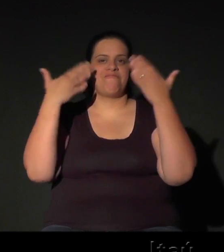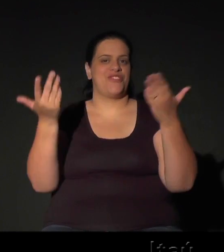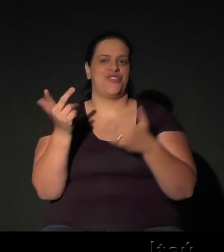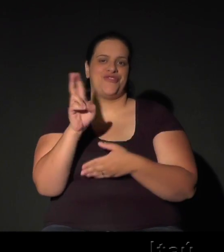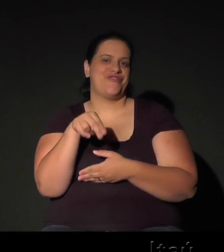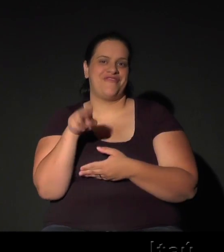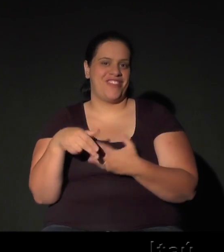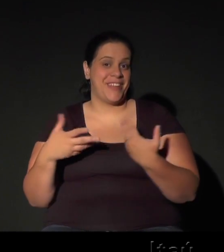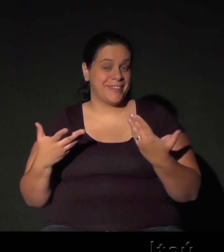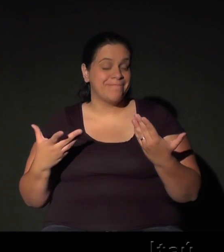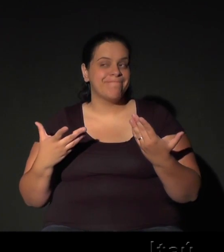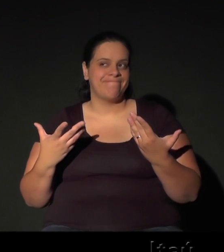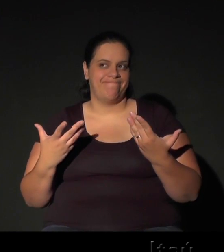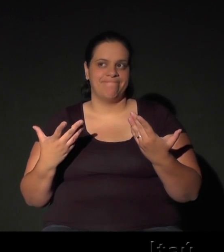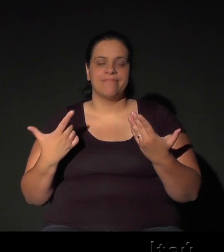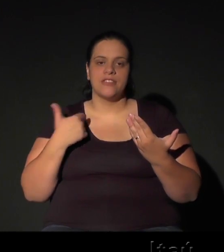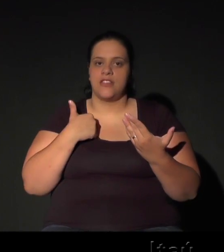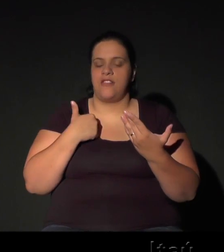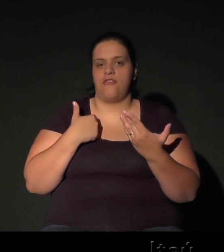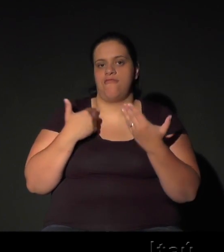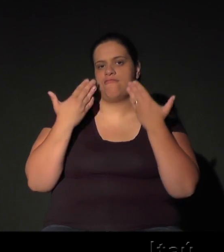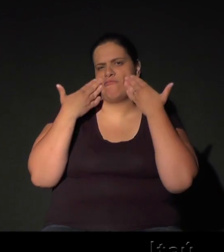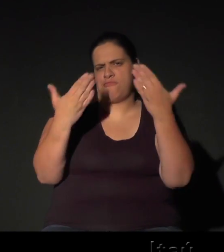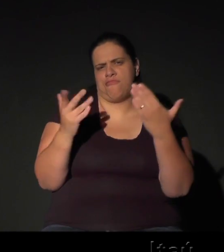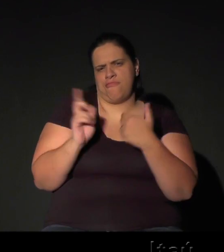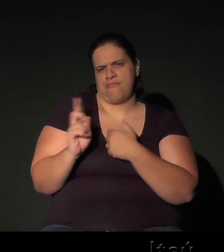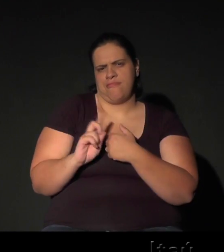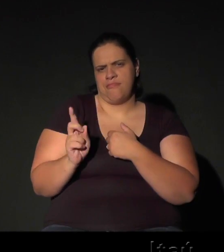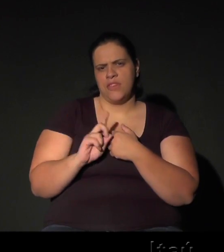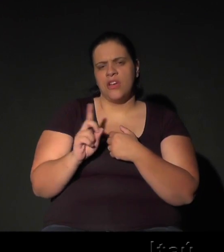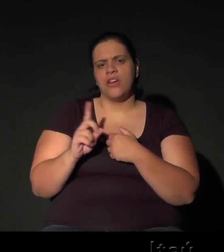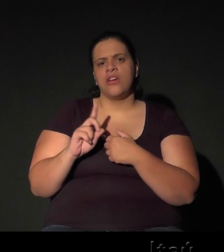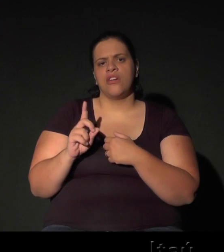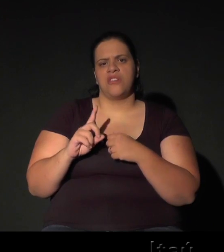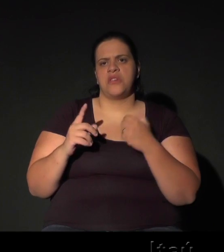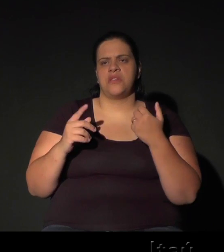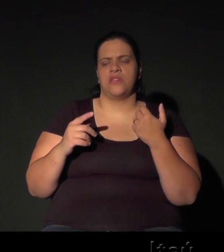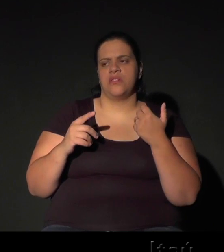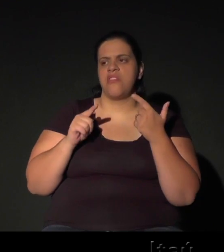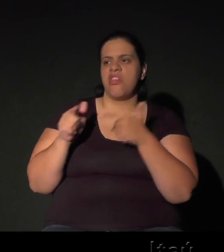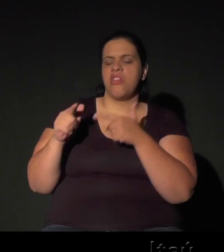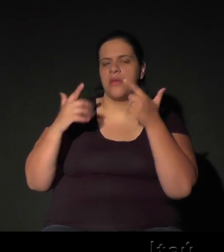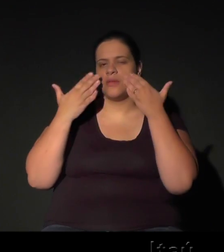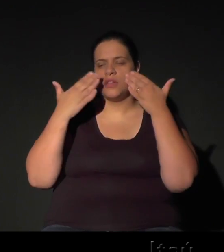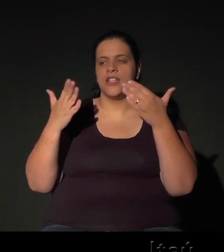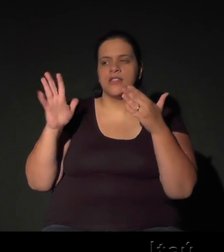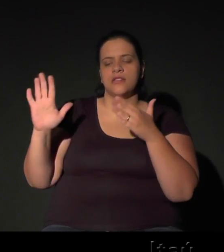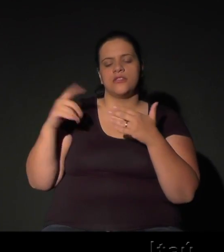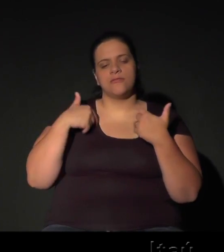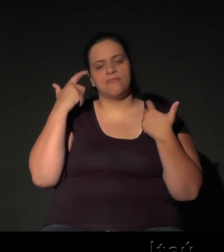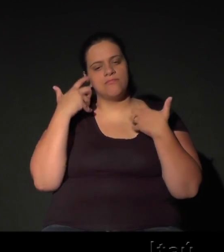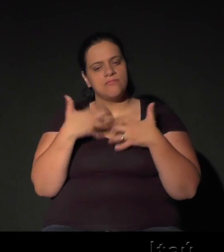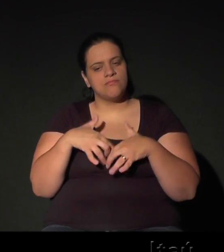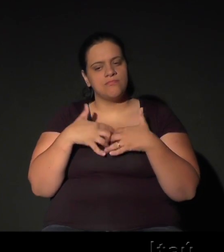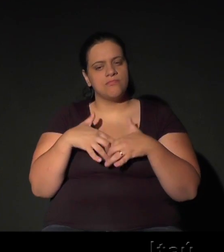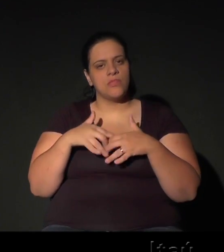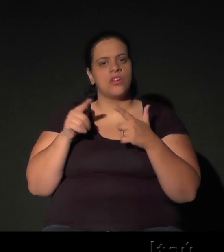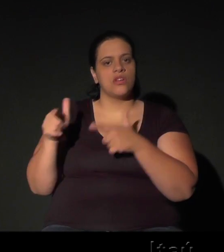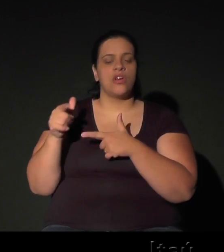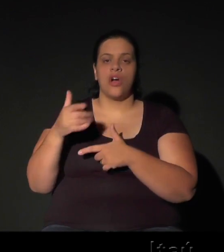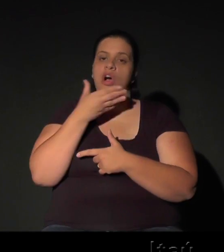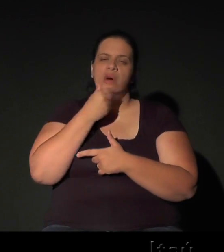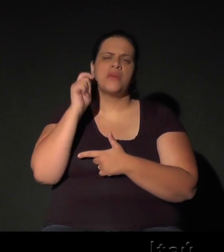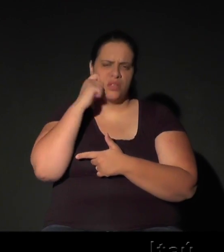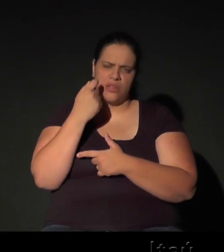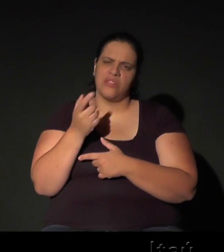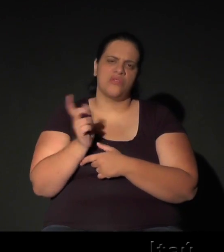né então eu não exporia de repente faria um scrash ou pensar Aria duas vezes antes de fazer um scrash contra um homem negro não que